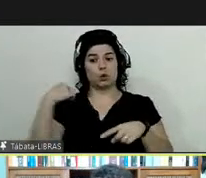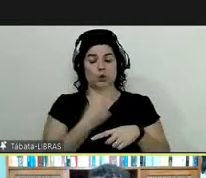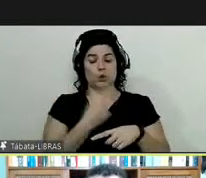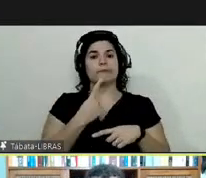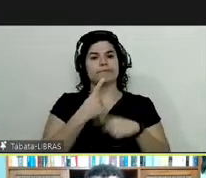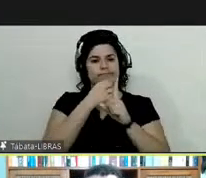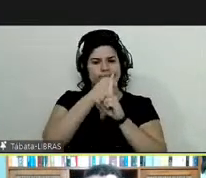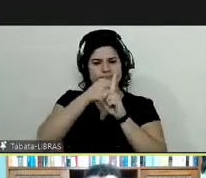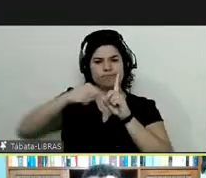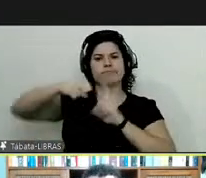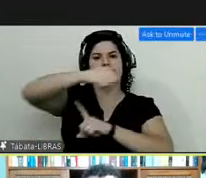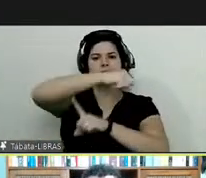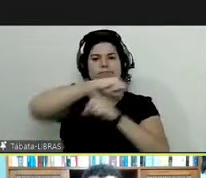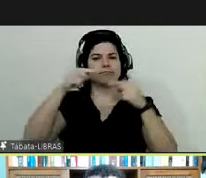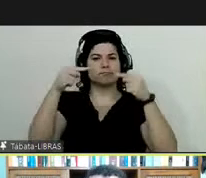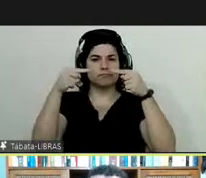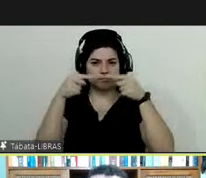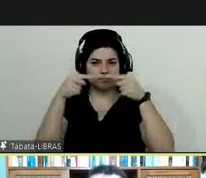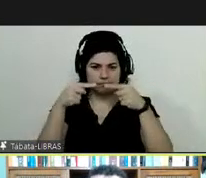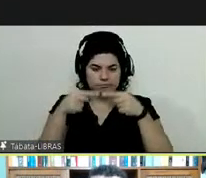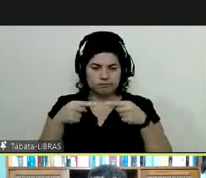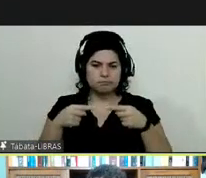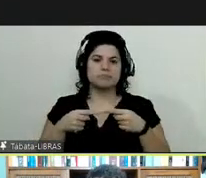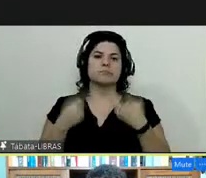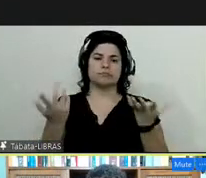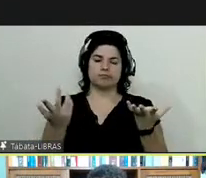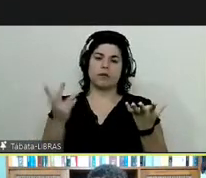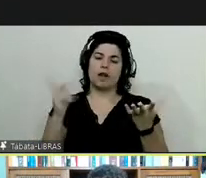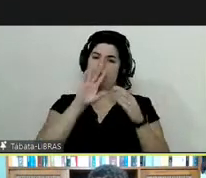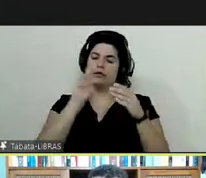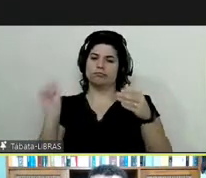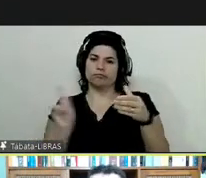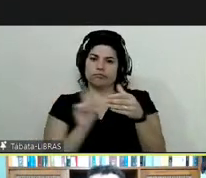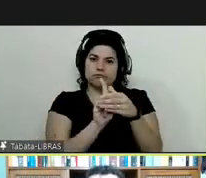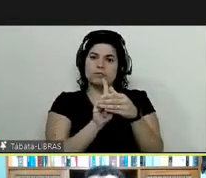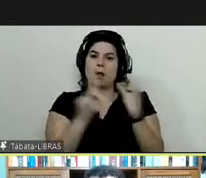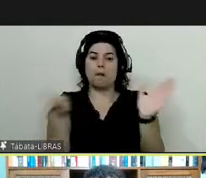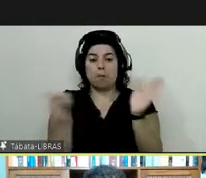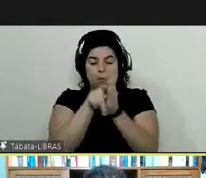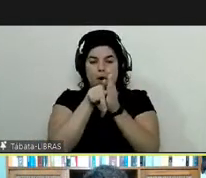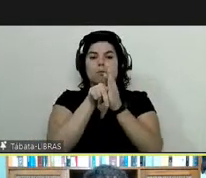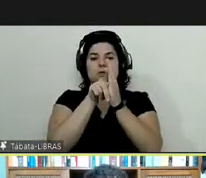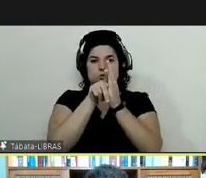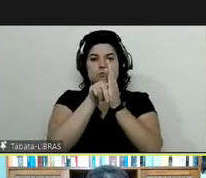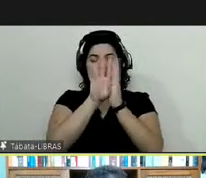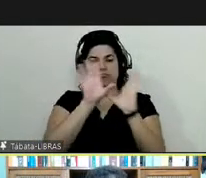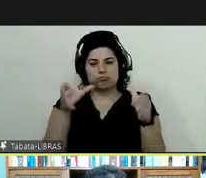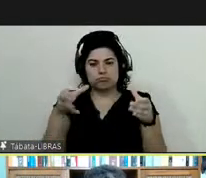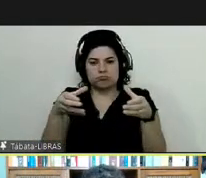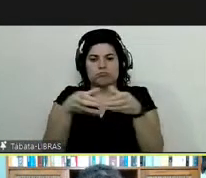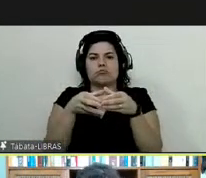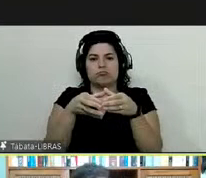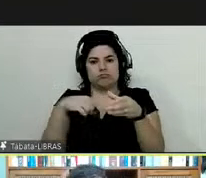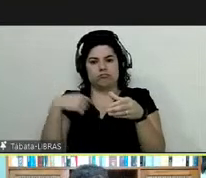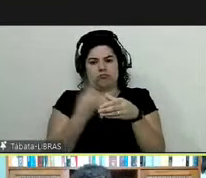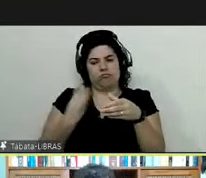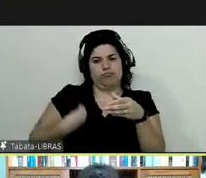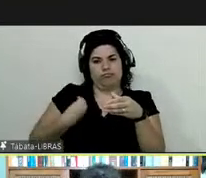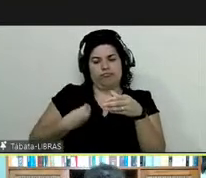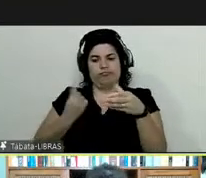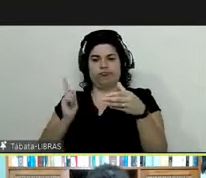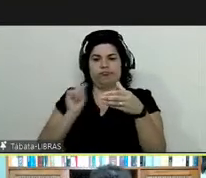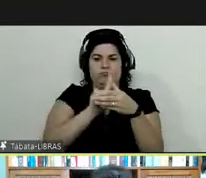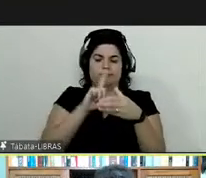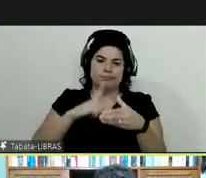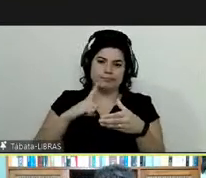como sociedade né como se fosse como membros vamos dizer assim dessa civilização ocidental a qual pertencemos uma